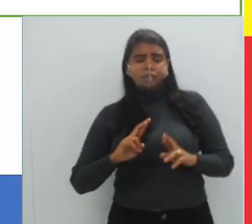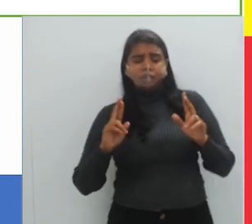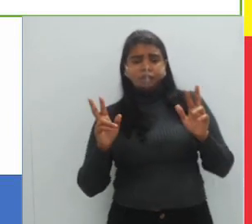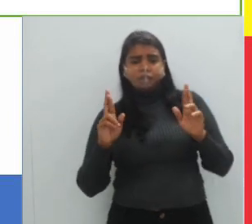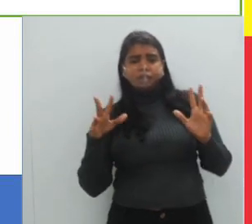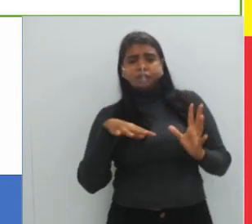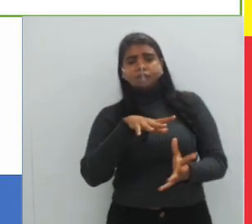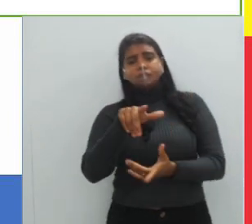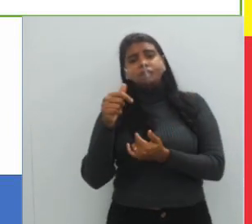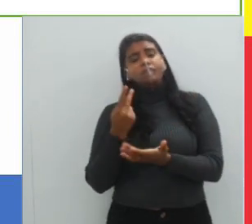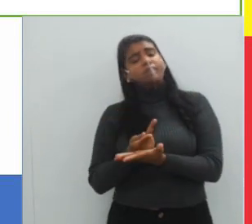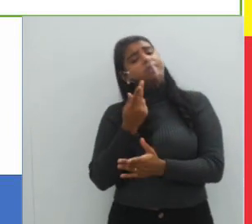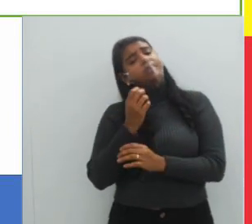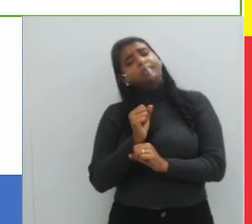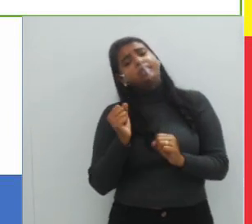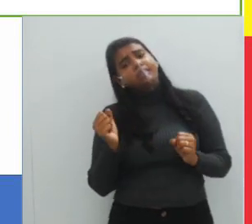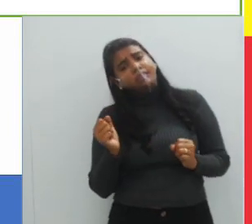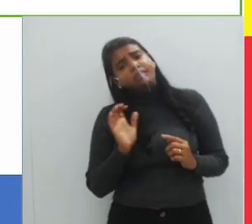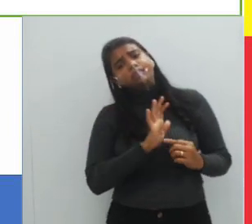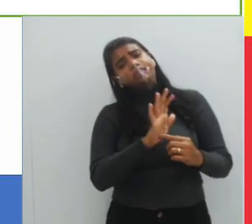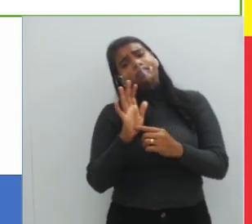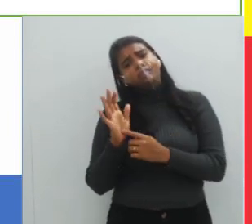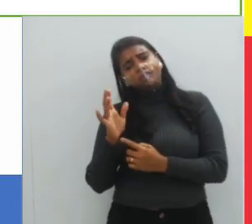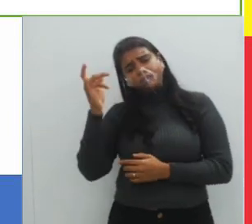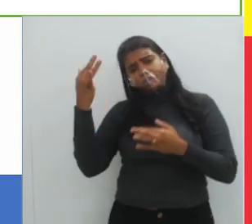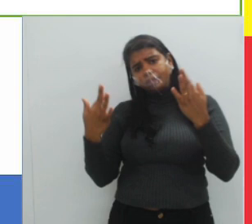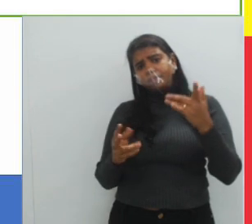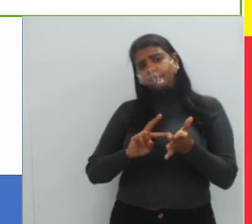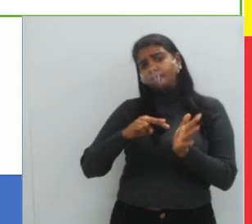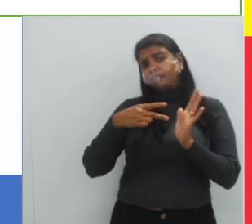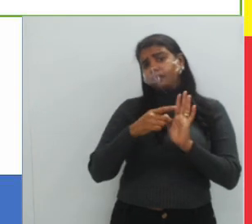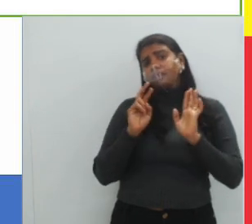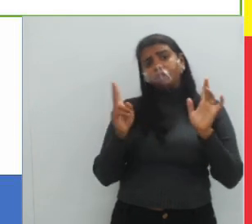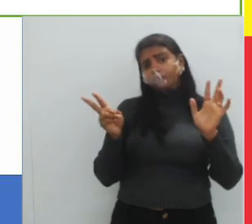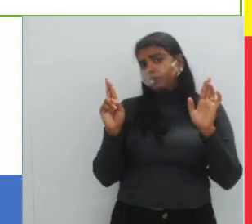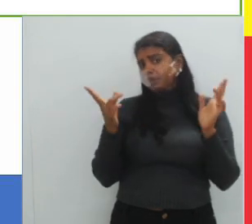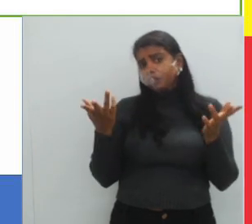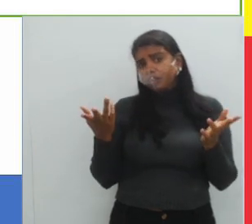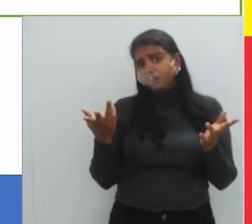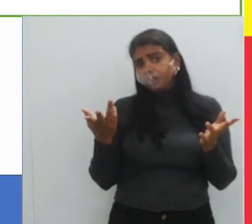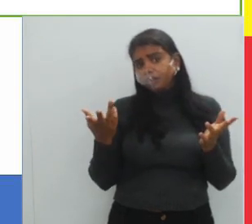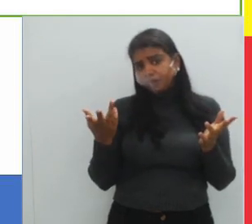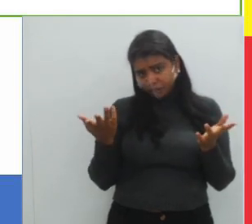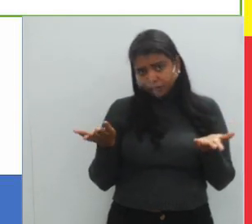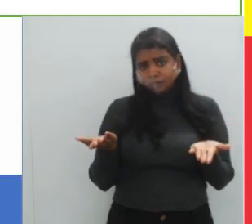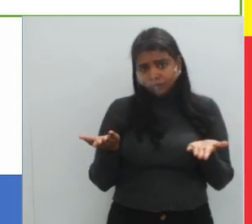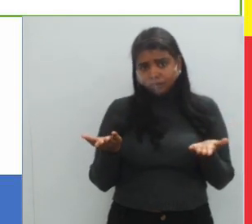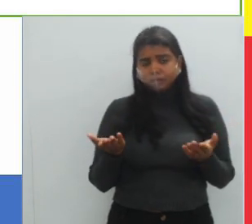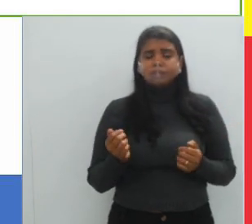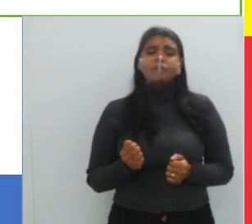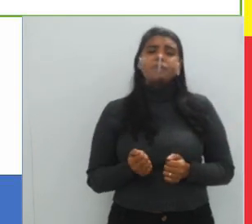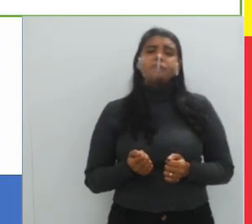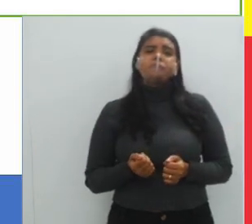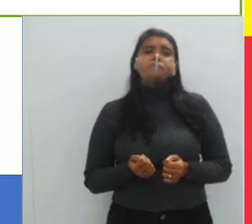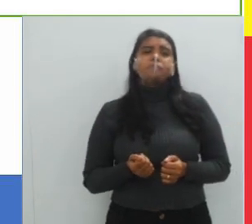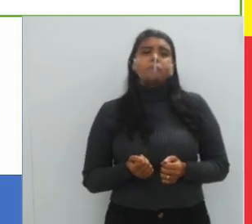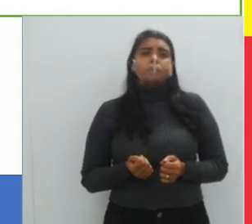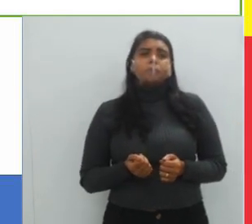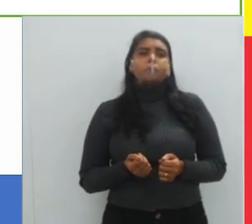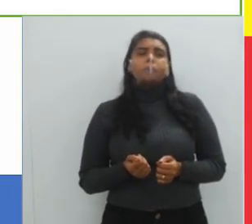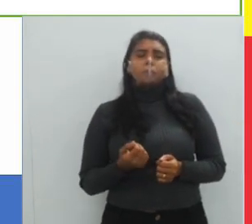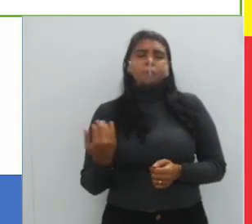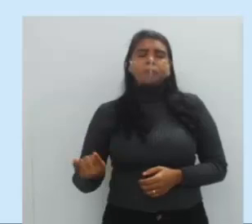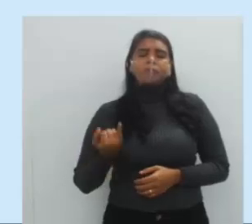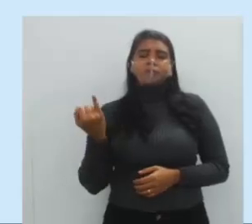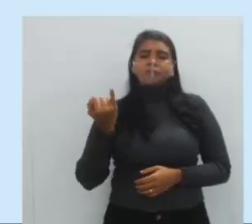símbolos religiosos no mundo é muito grande, certo? E com significados diferentes, pois o mundo é plural, segundo Celito